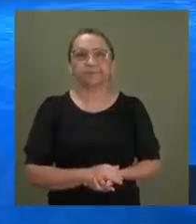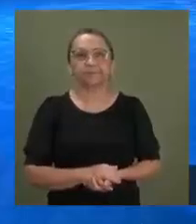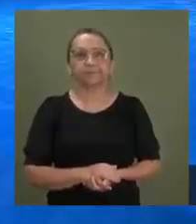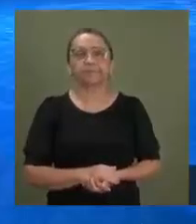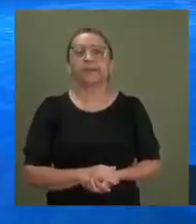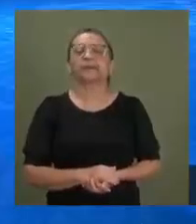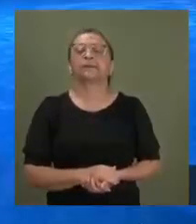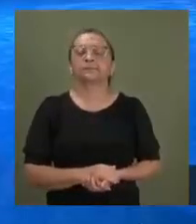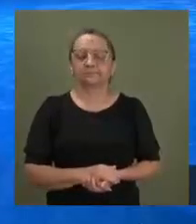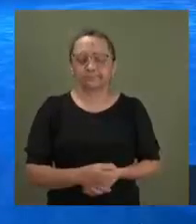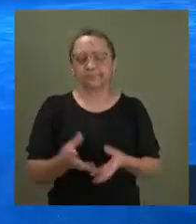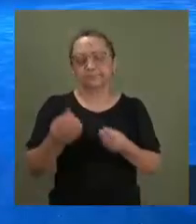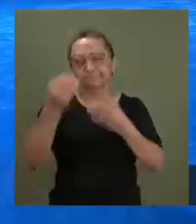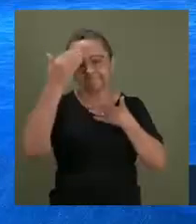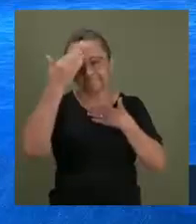Muito obrigado